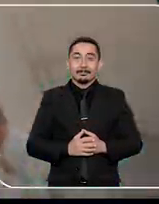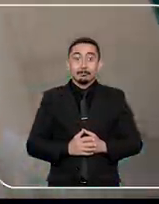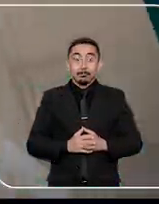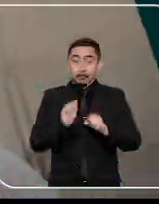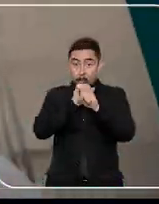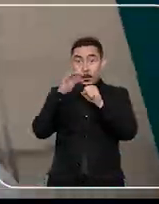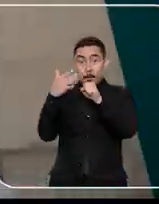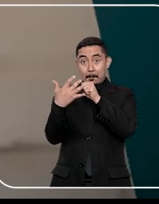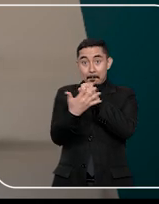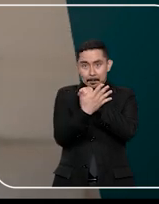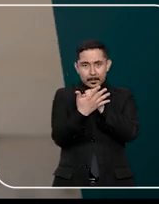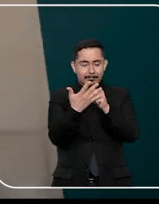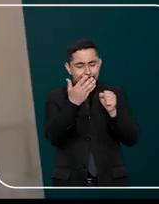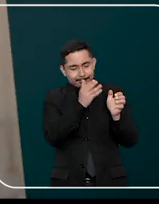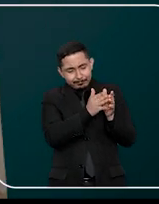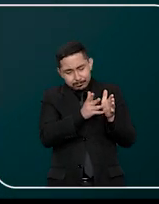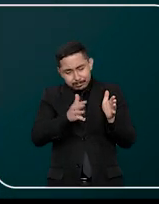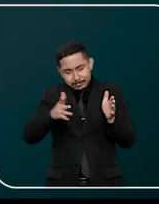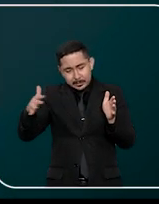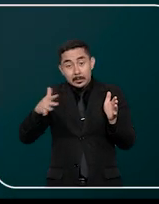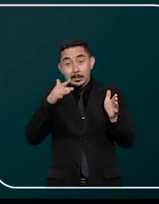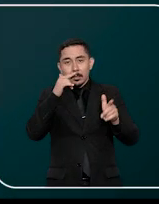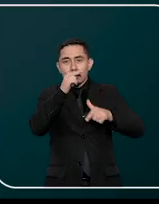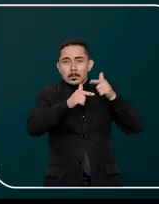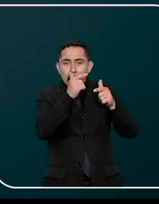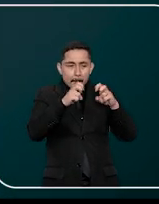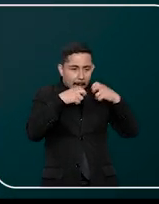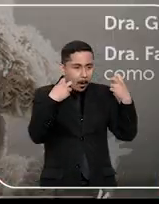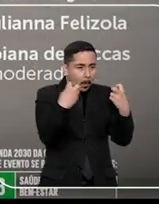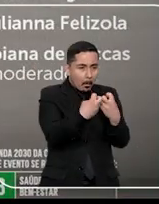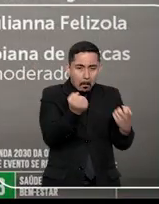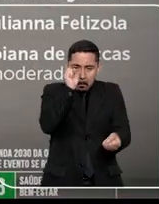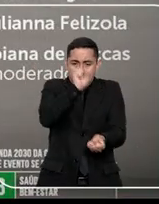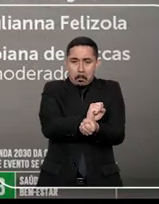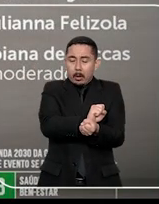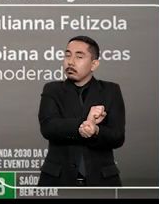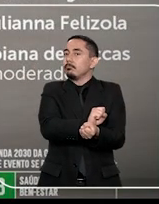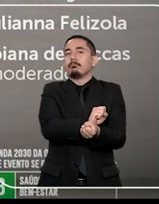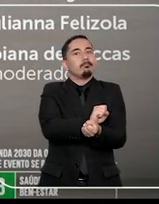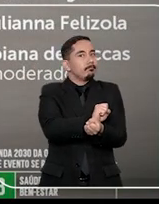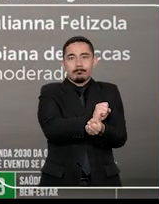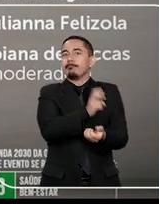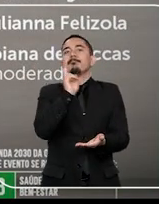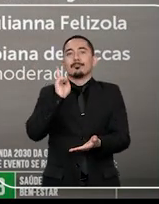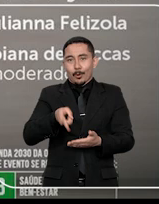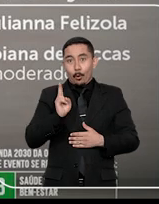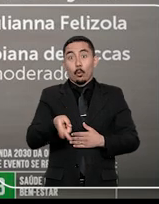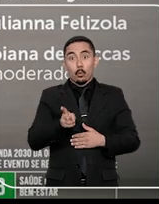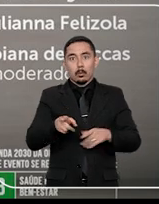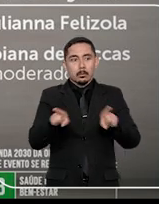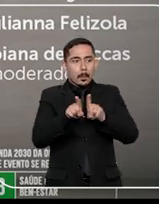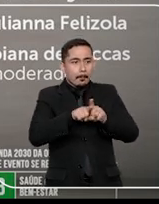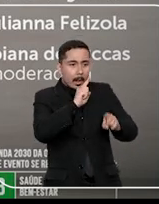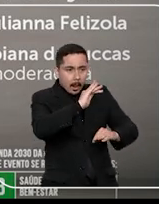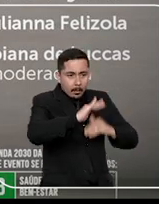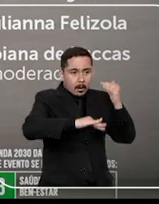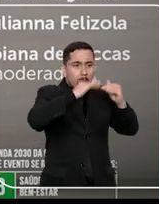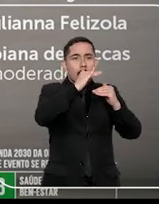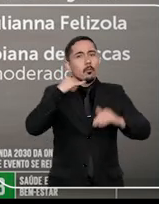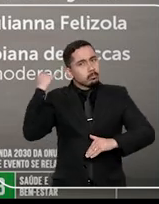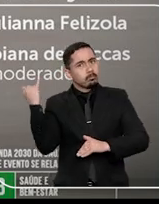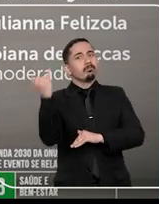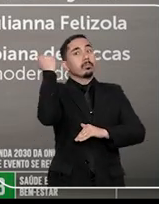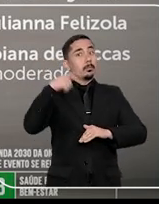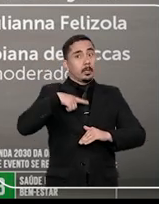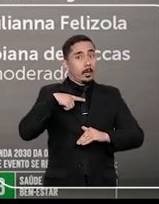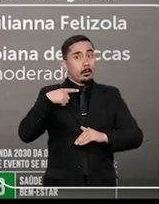Durante a pandemia de Covid-19, os trabalhos da comissão não foram interrompidos e ganharam relevância quando